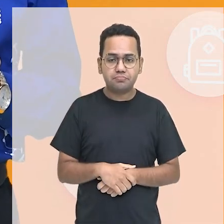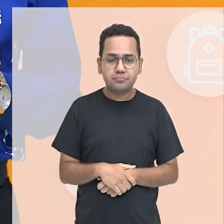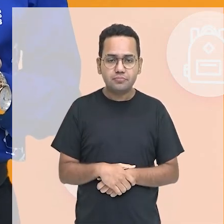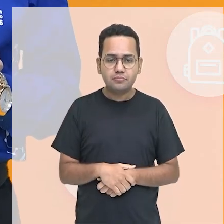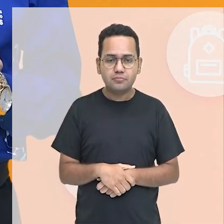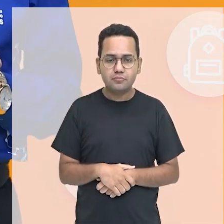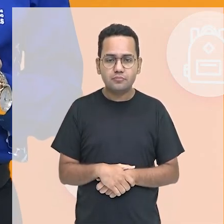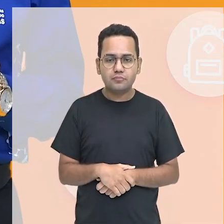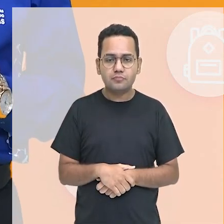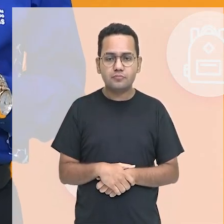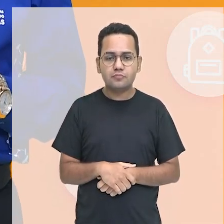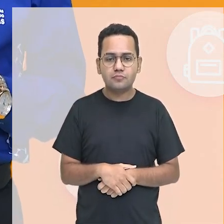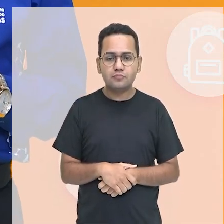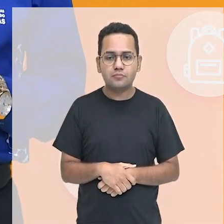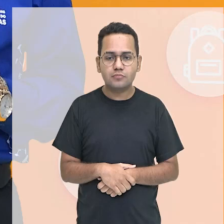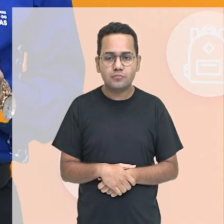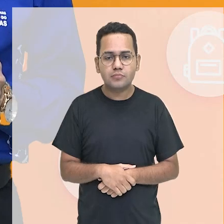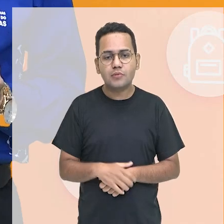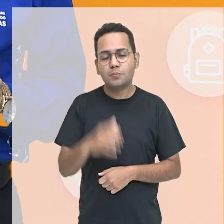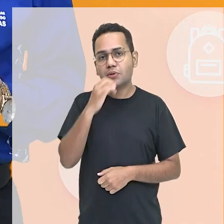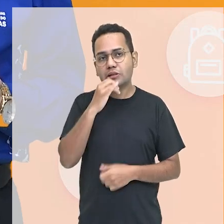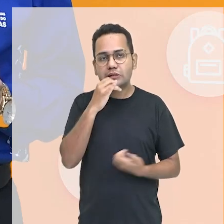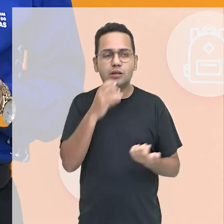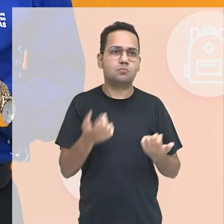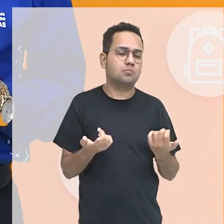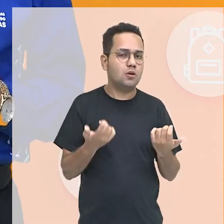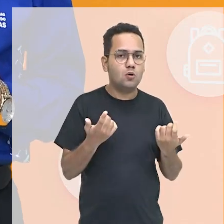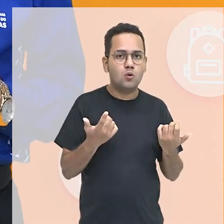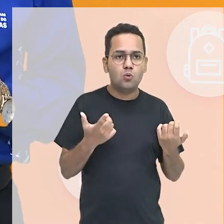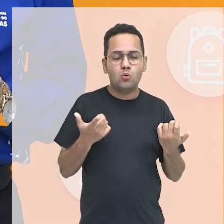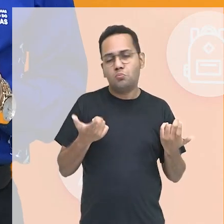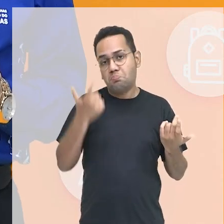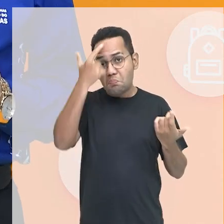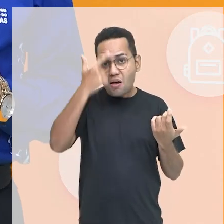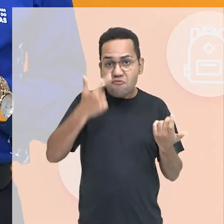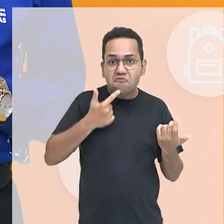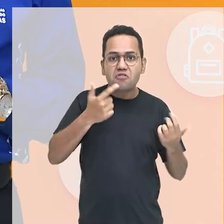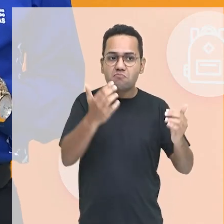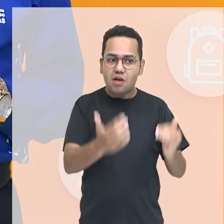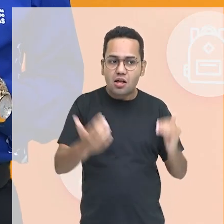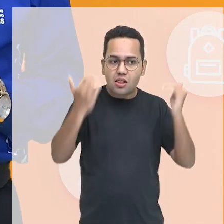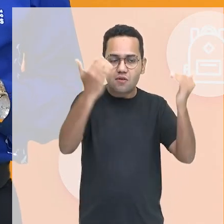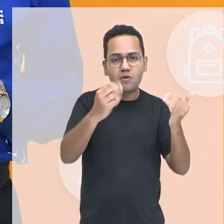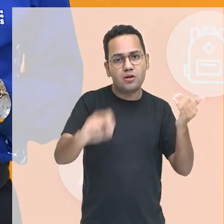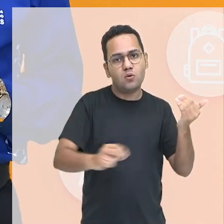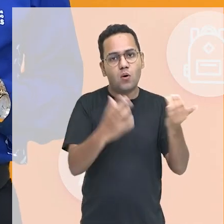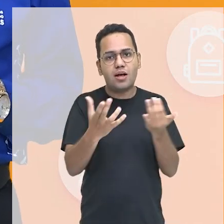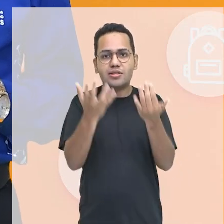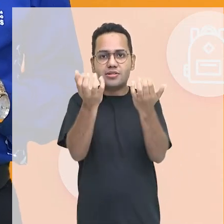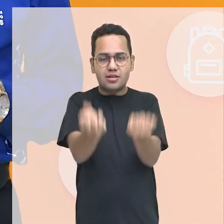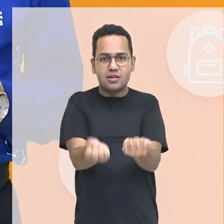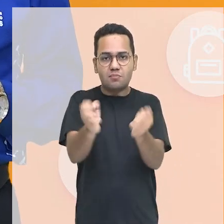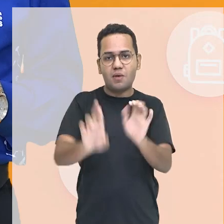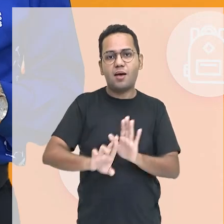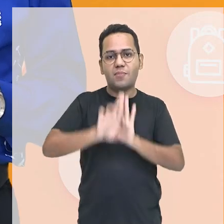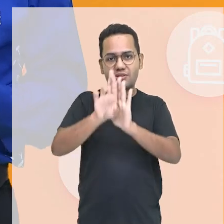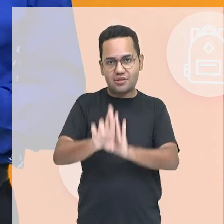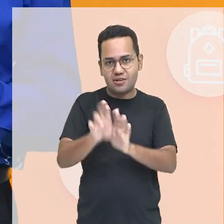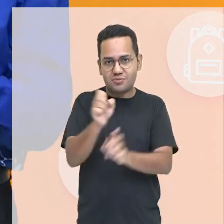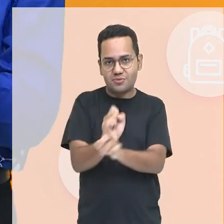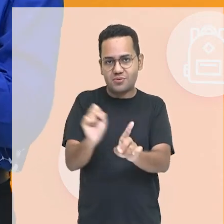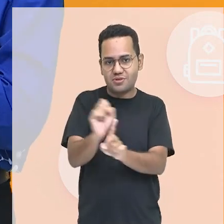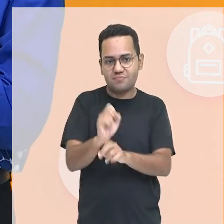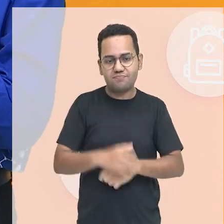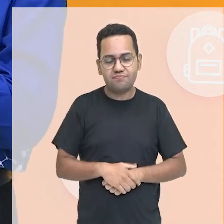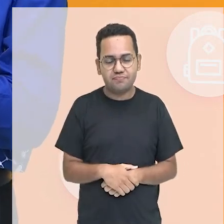determinar uma mudança de status, uma aceitação social. E para isso, ela é submetida a um rito.